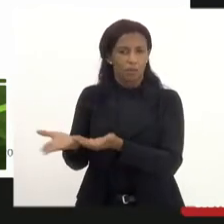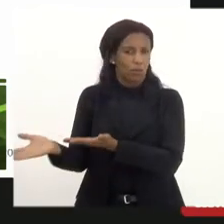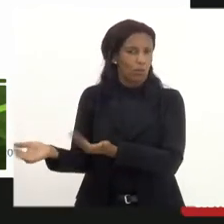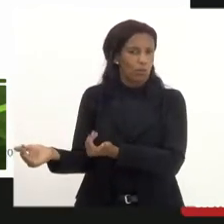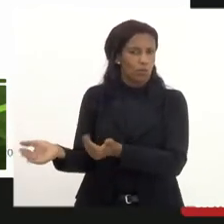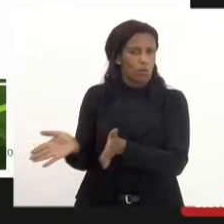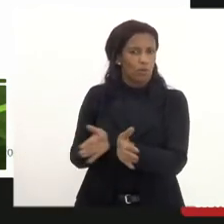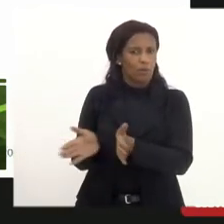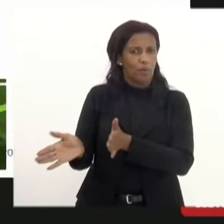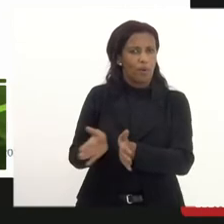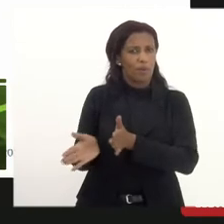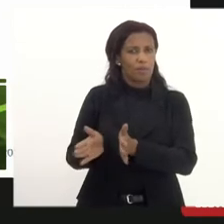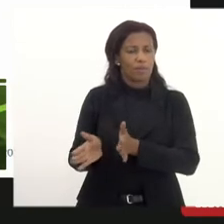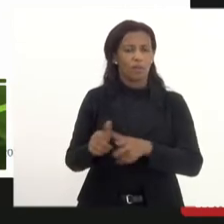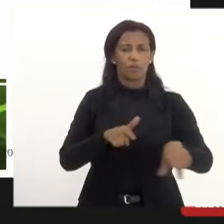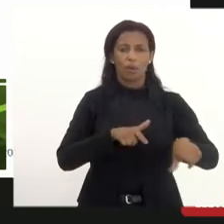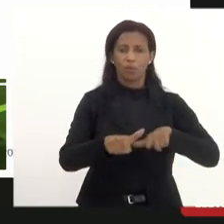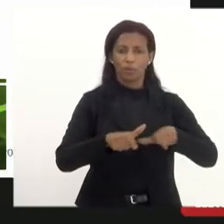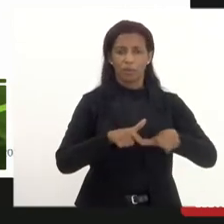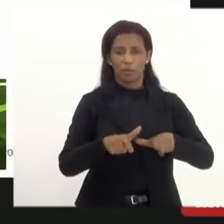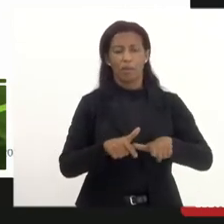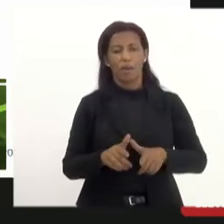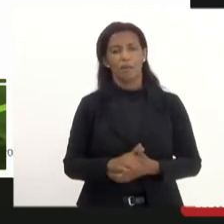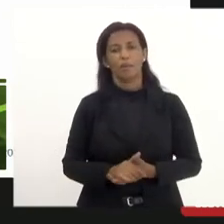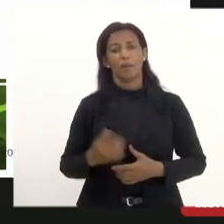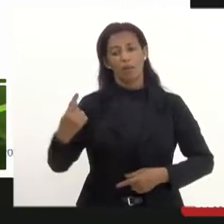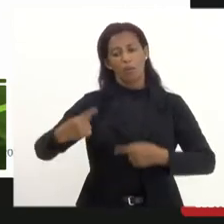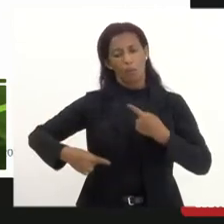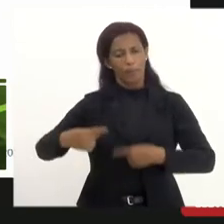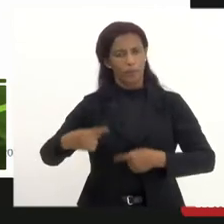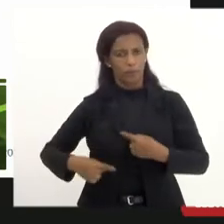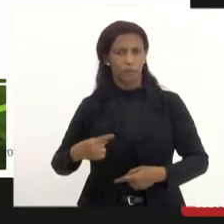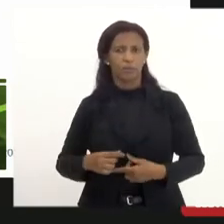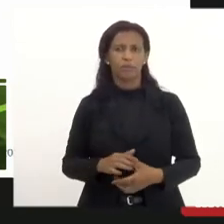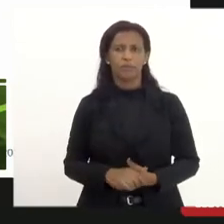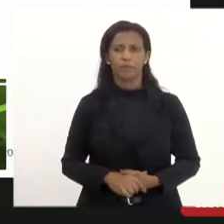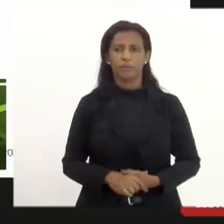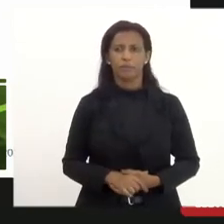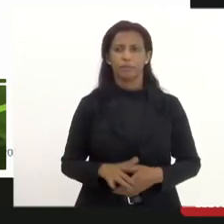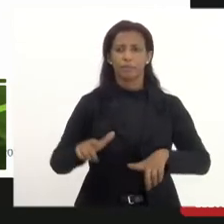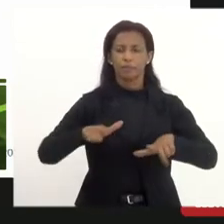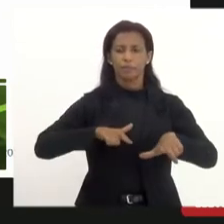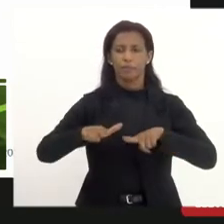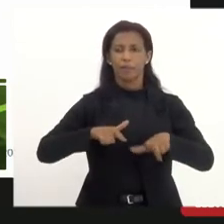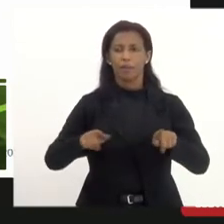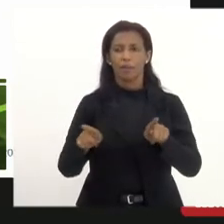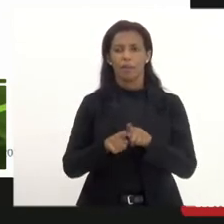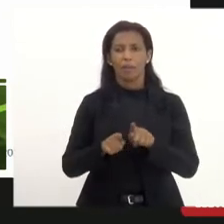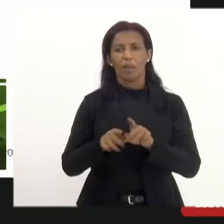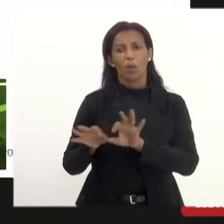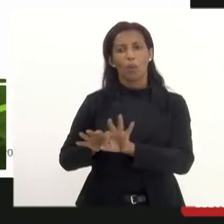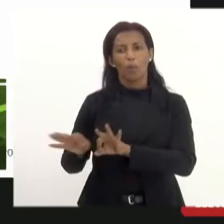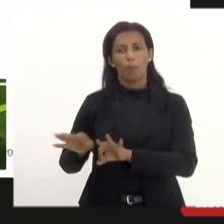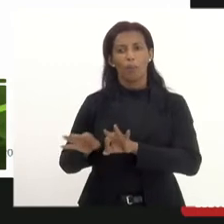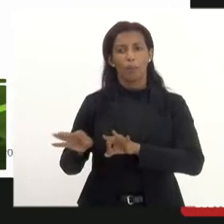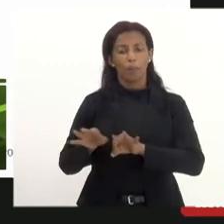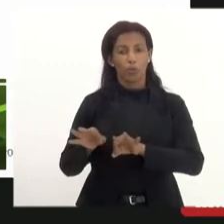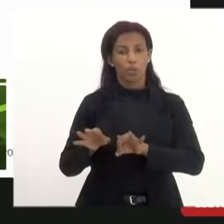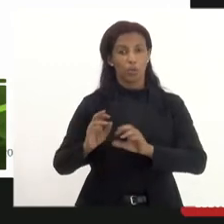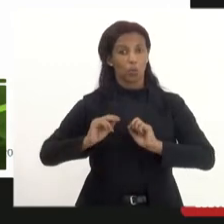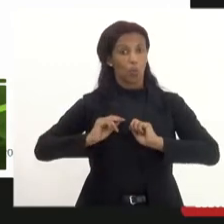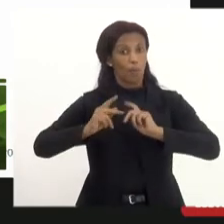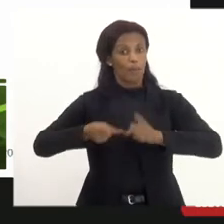o acesso ao mercado de trabalho de uma forma mais competitiva. Trabalhamos também com projetos no foco